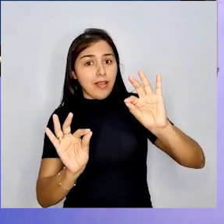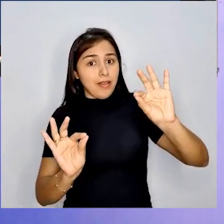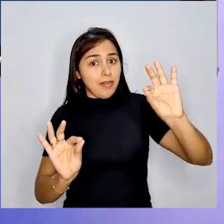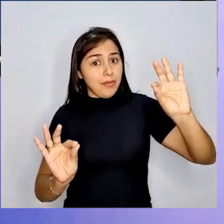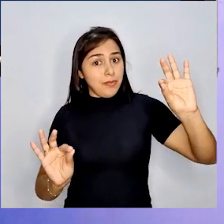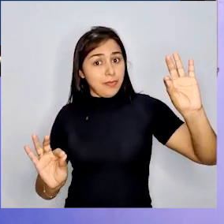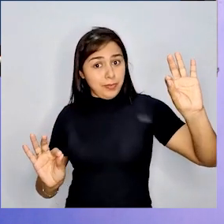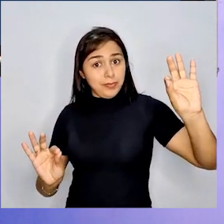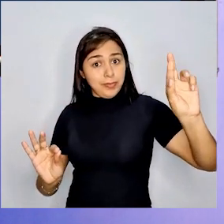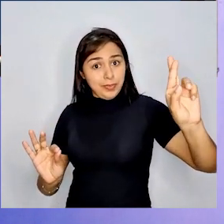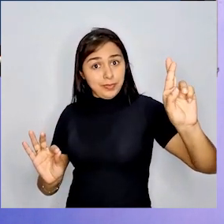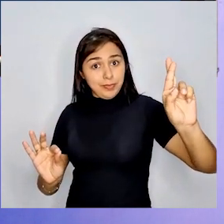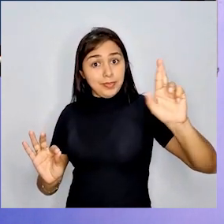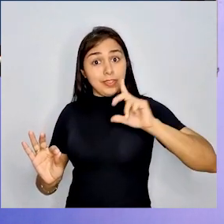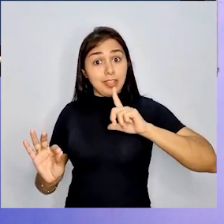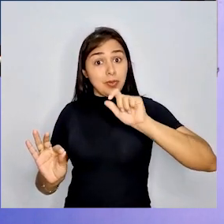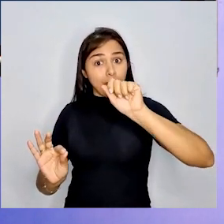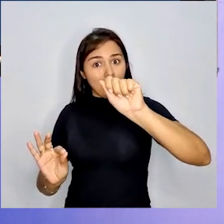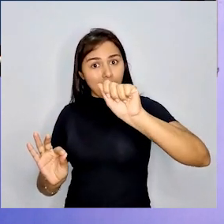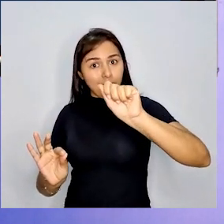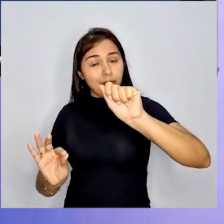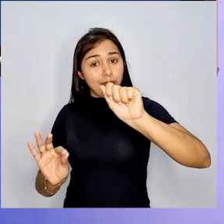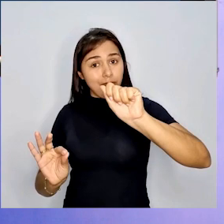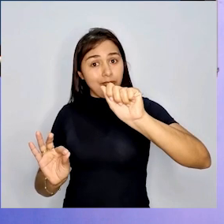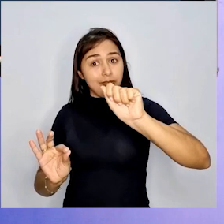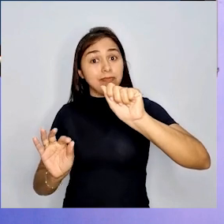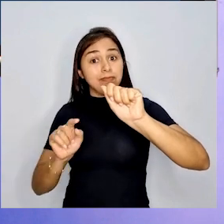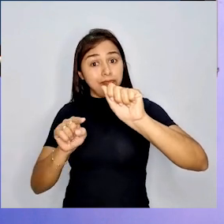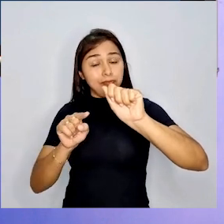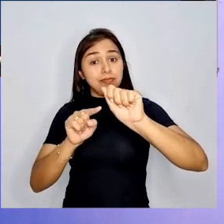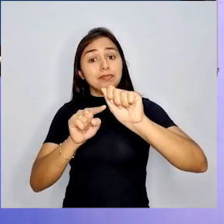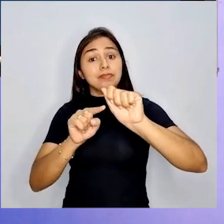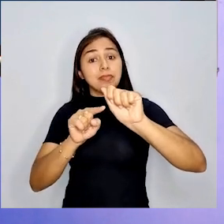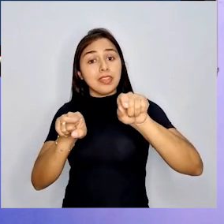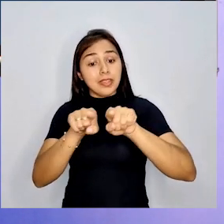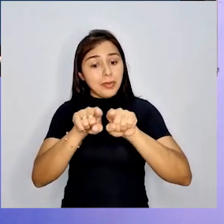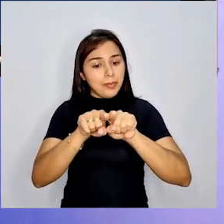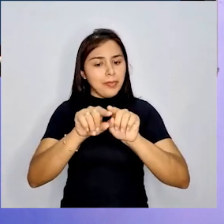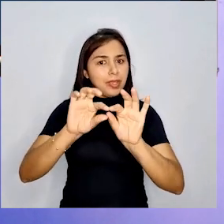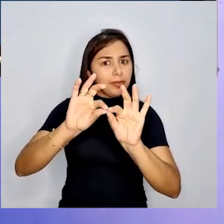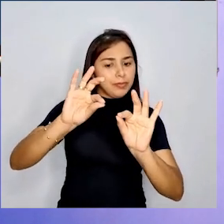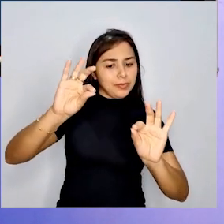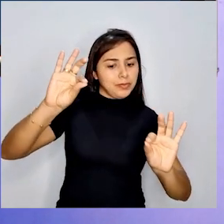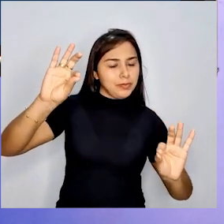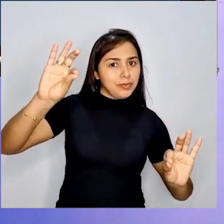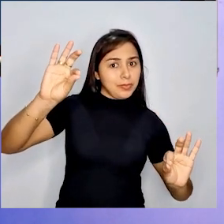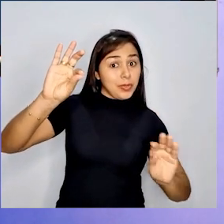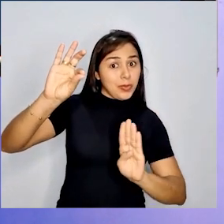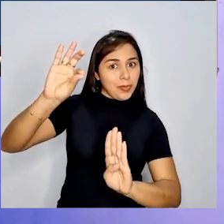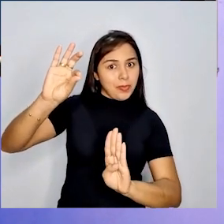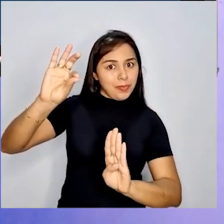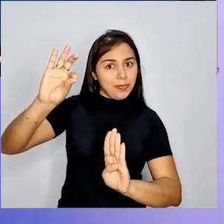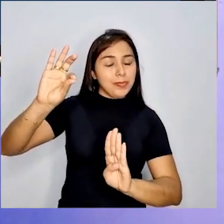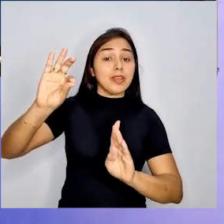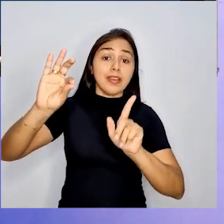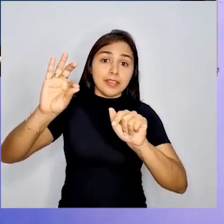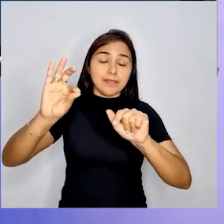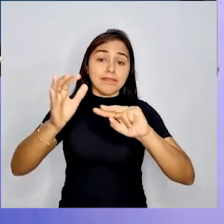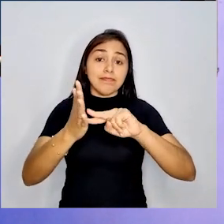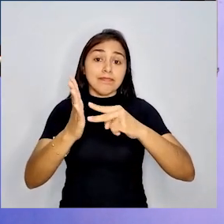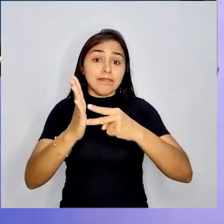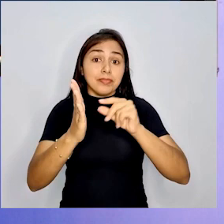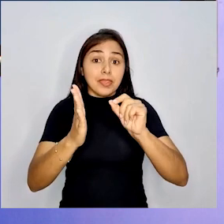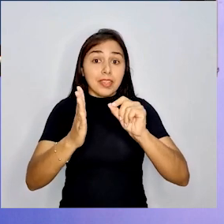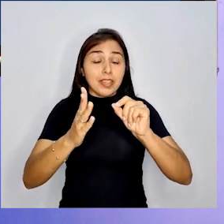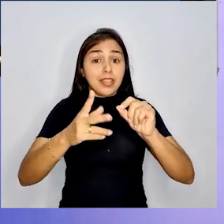pelos prolongamentos dos lados do ângulo de medida B. Sim, justamente isso. Dá para ver na imagem que